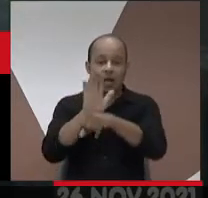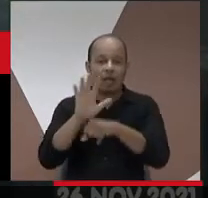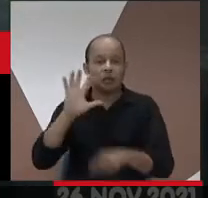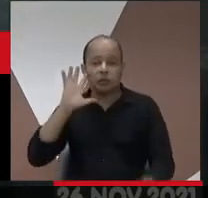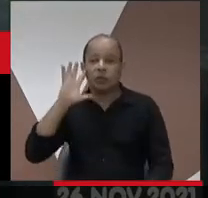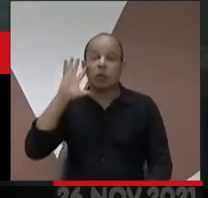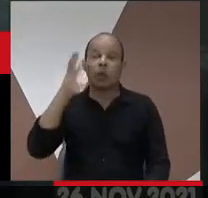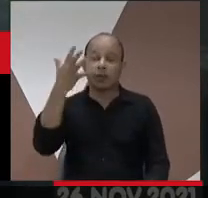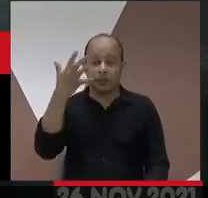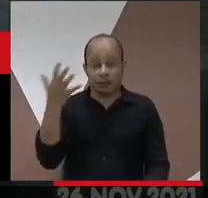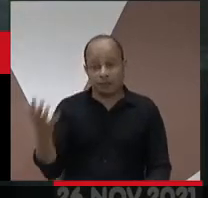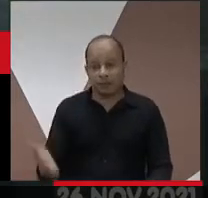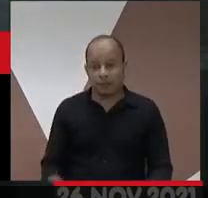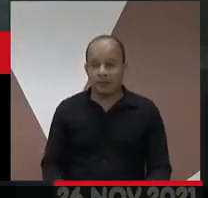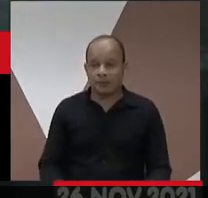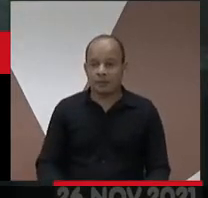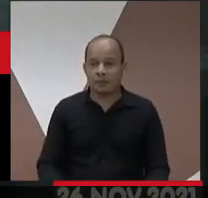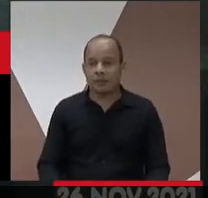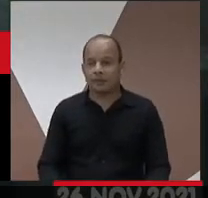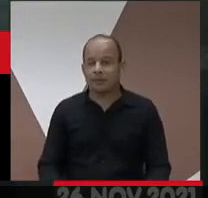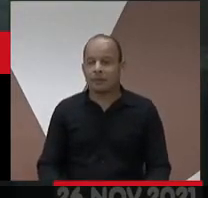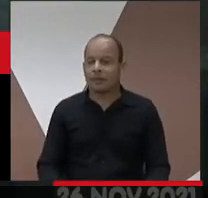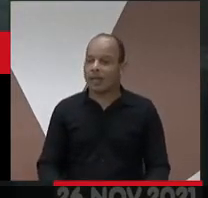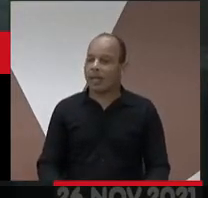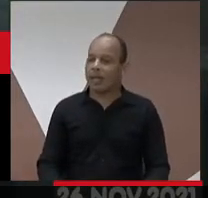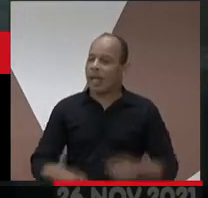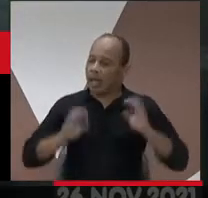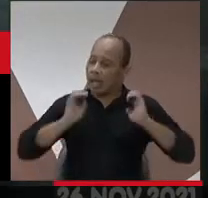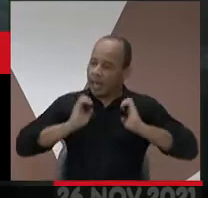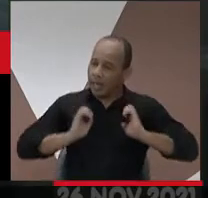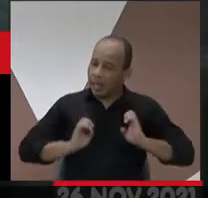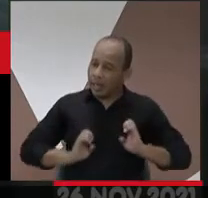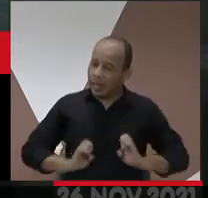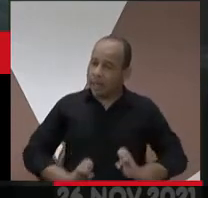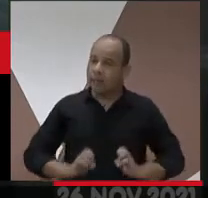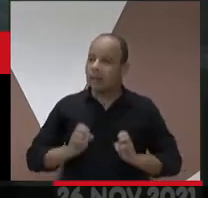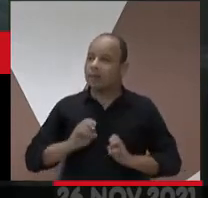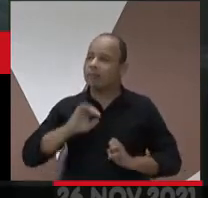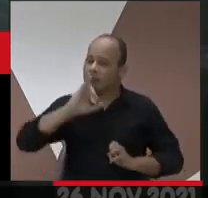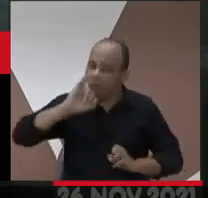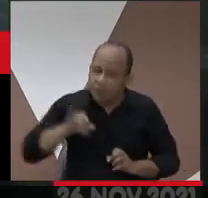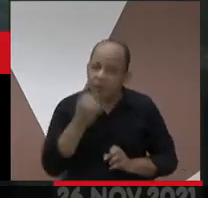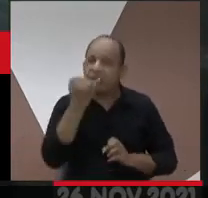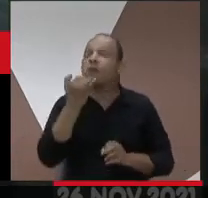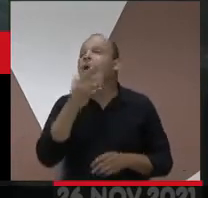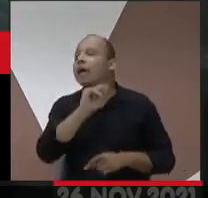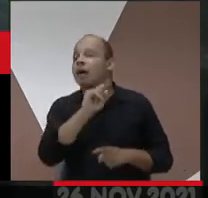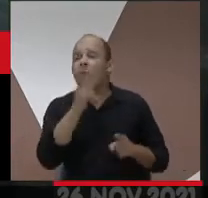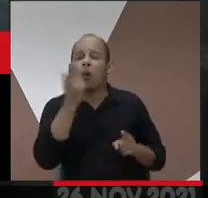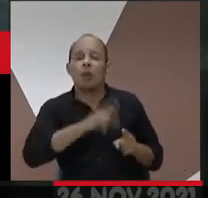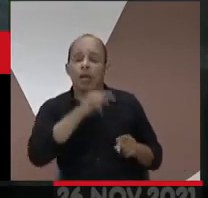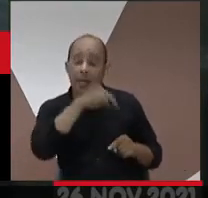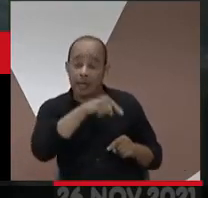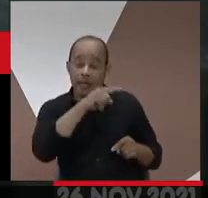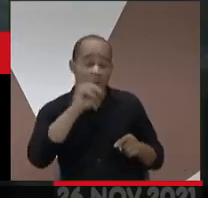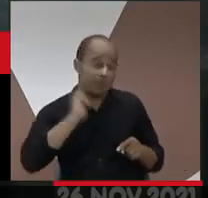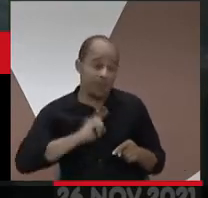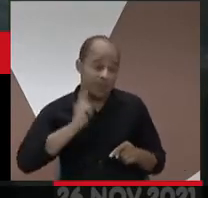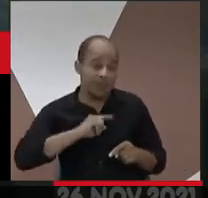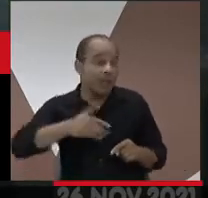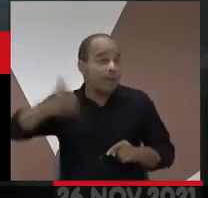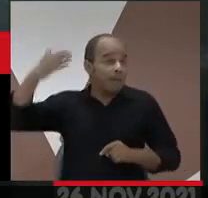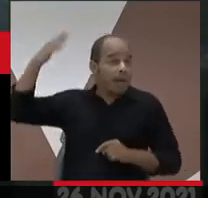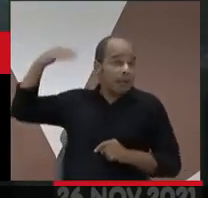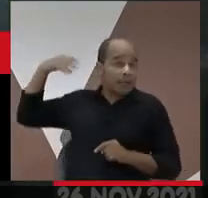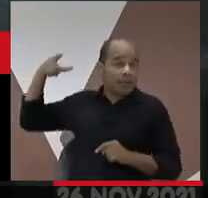definitiva, ética, proveitosa, para que Minas Gerais, que é subjugada a essa escravidão,